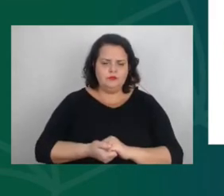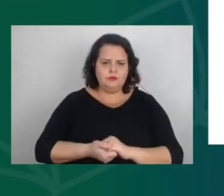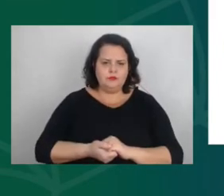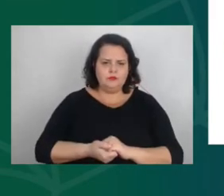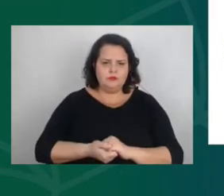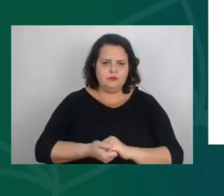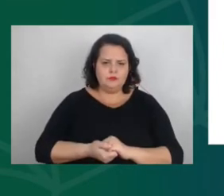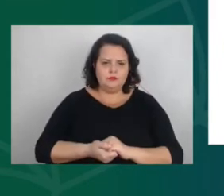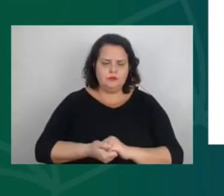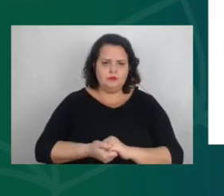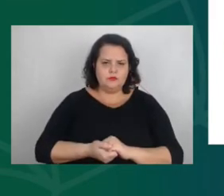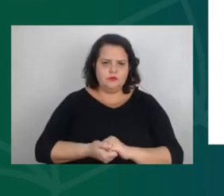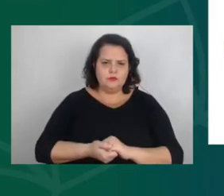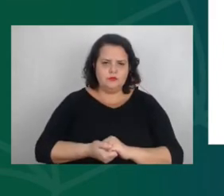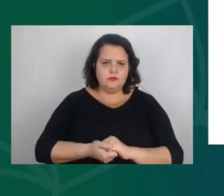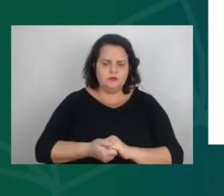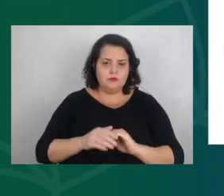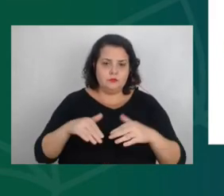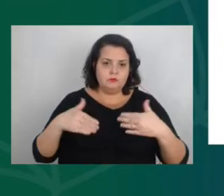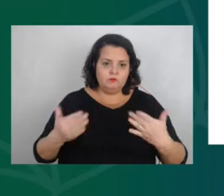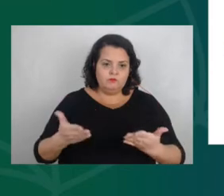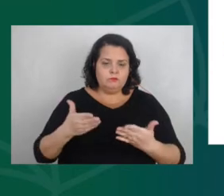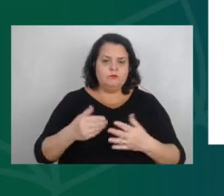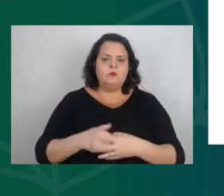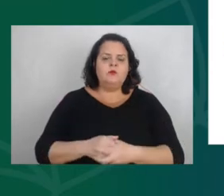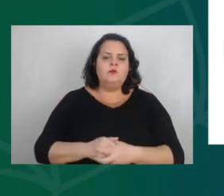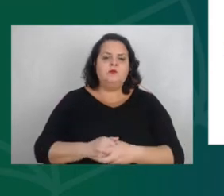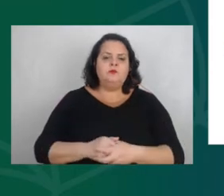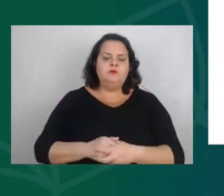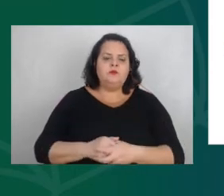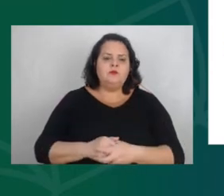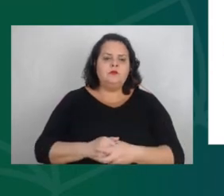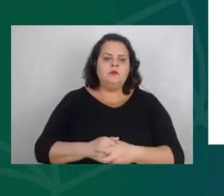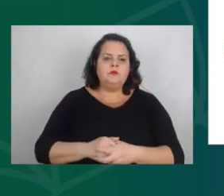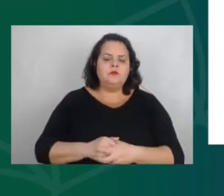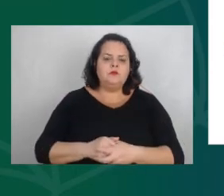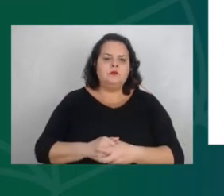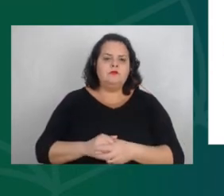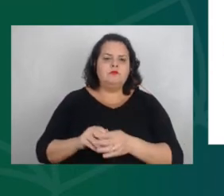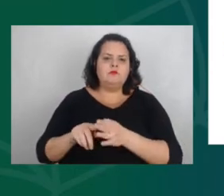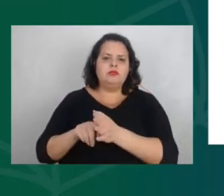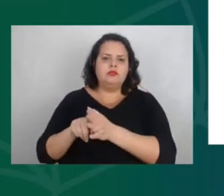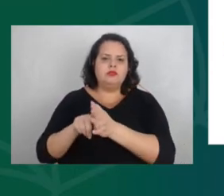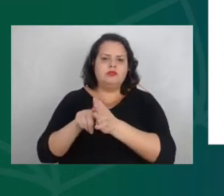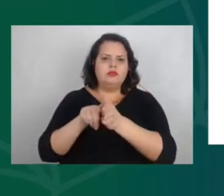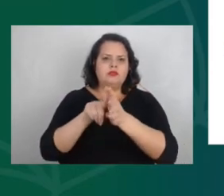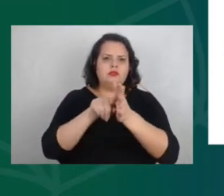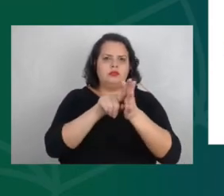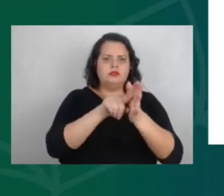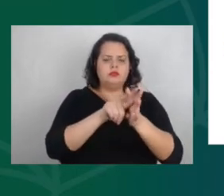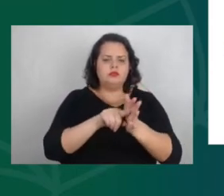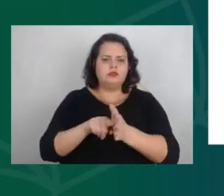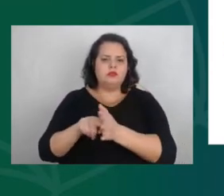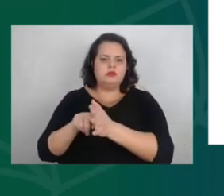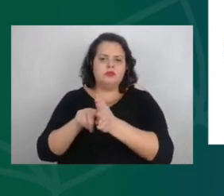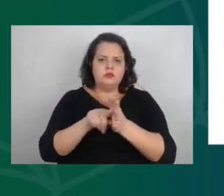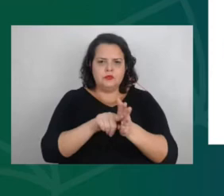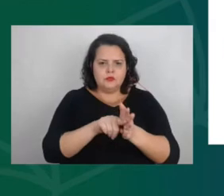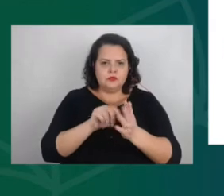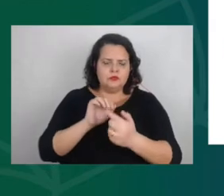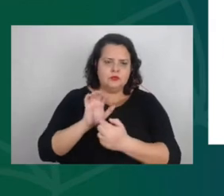Bom, então, assim começamos esse estudo, como vocês podem ver aí, é um trabalho